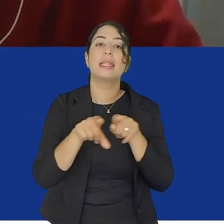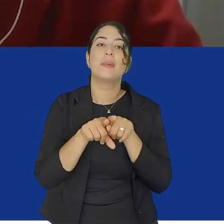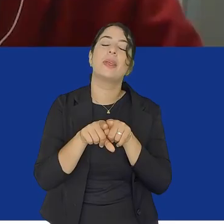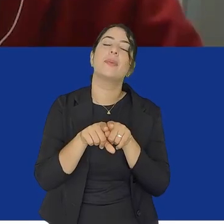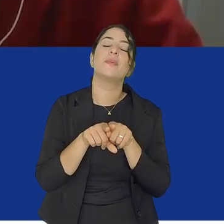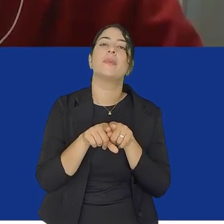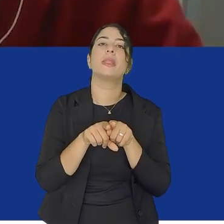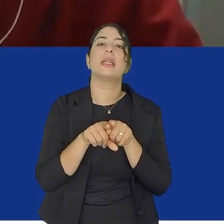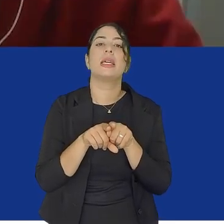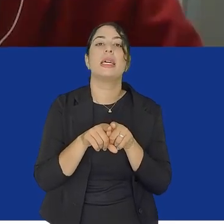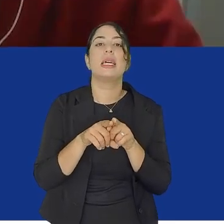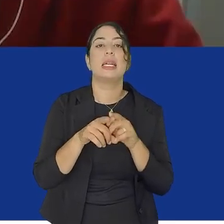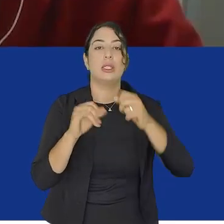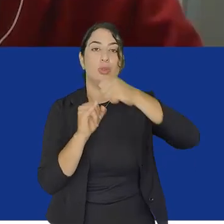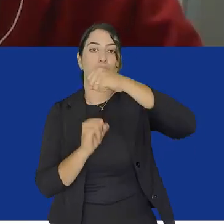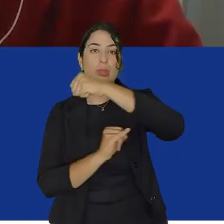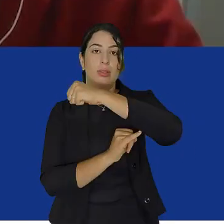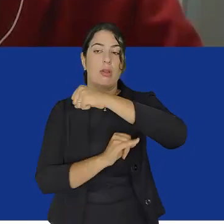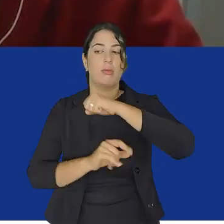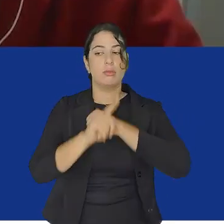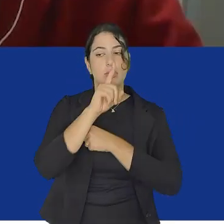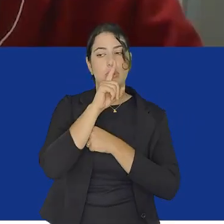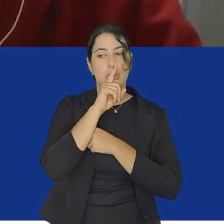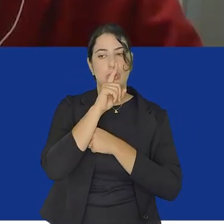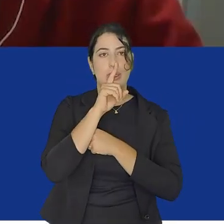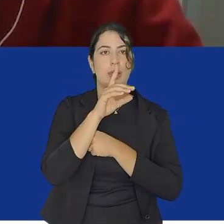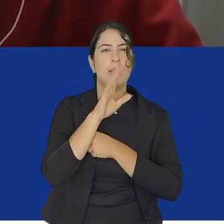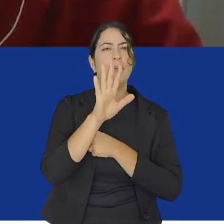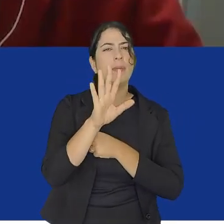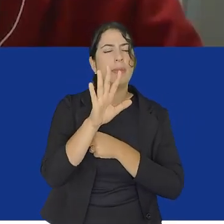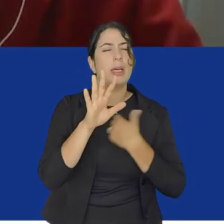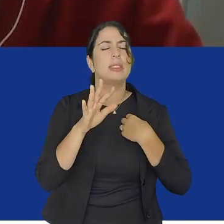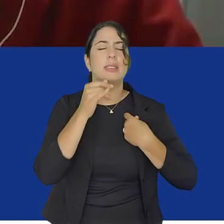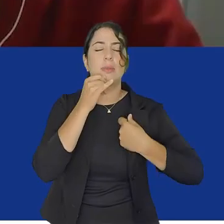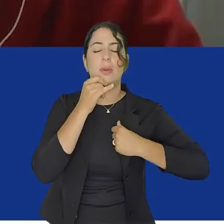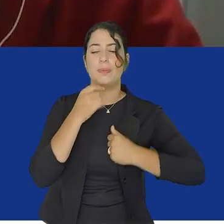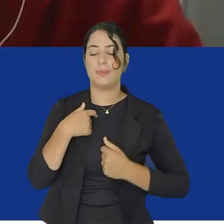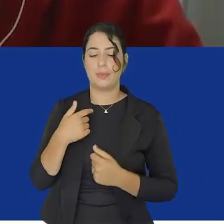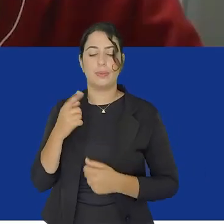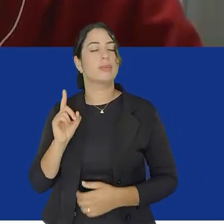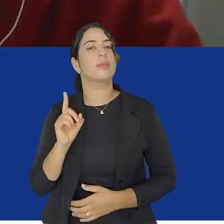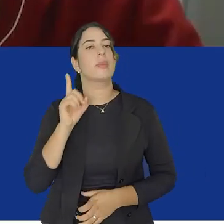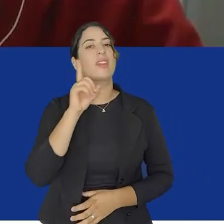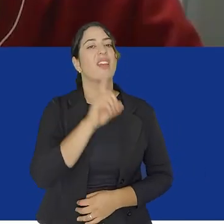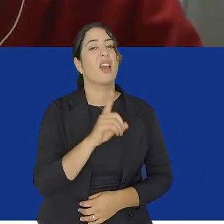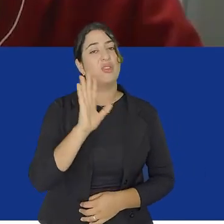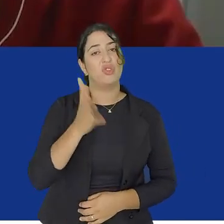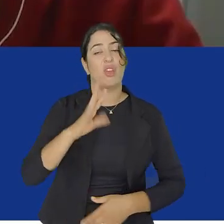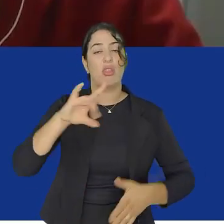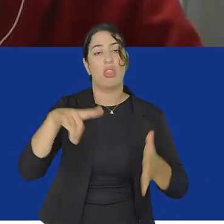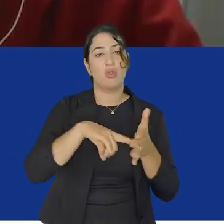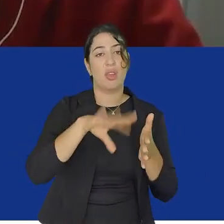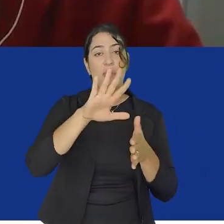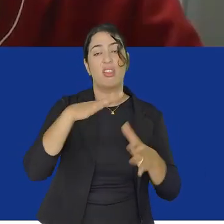silêncio institucional que às vezes acontece. Pô, eu denunciei, busquei ajuda e não deu nada. Qual a expectativa que cada um tem ao buscar